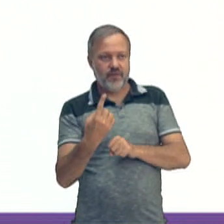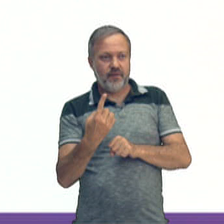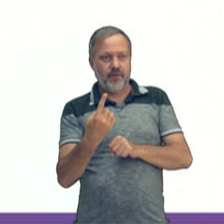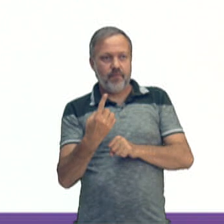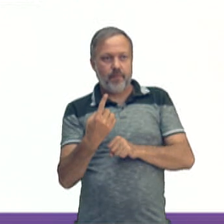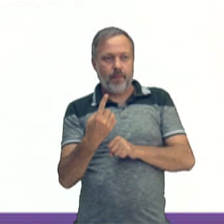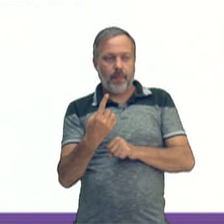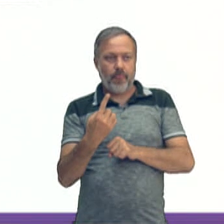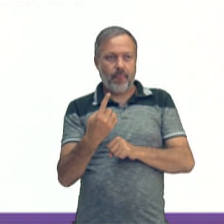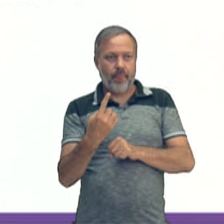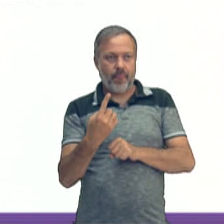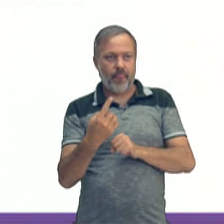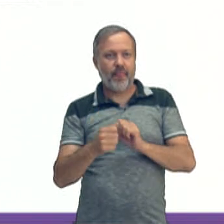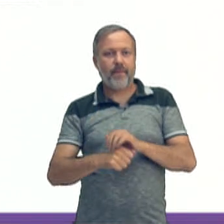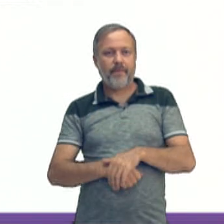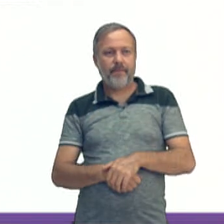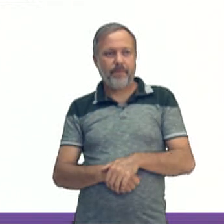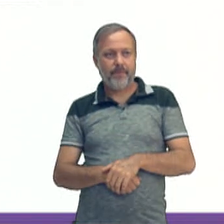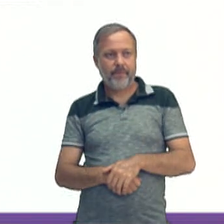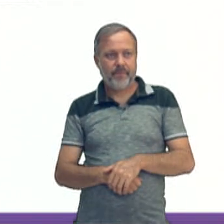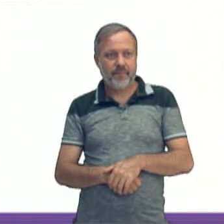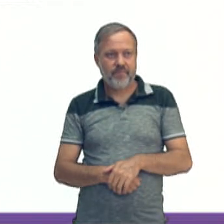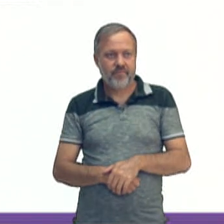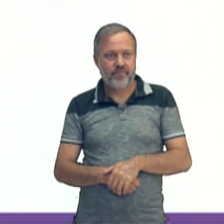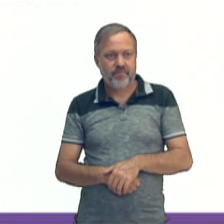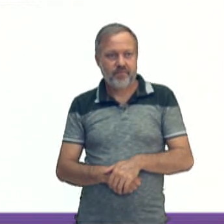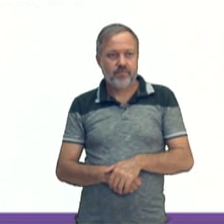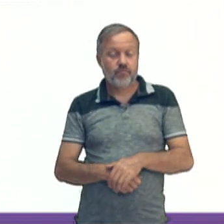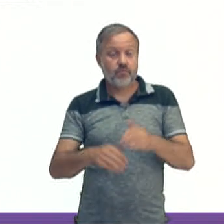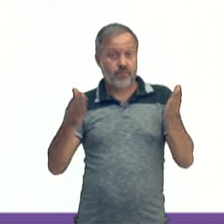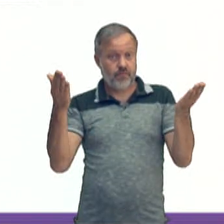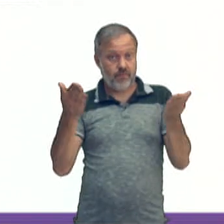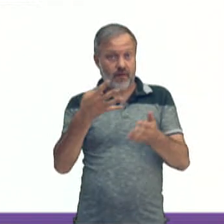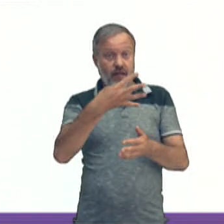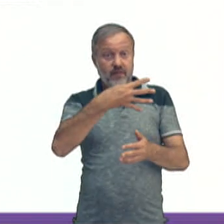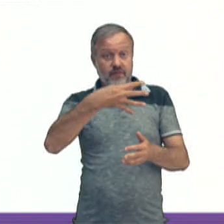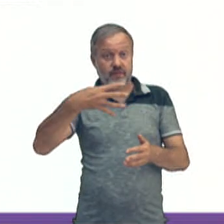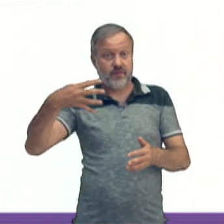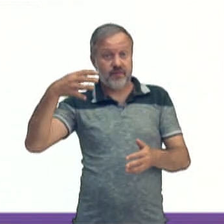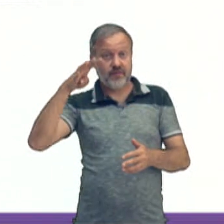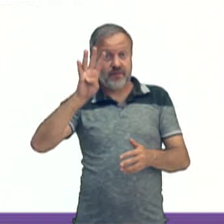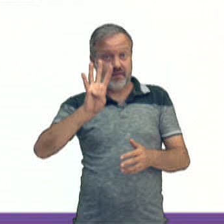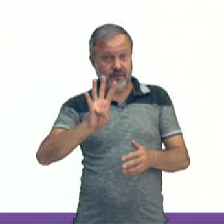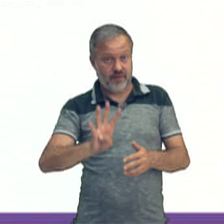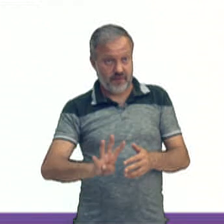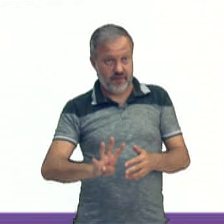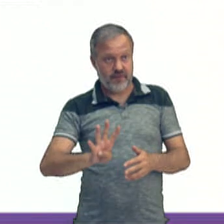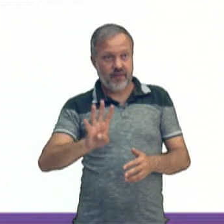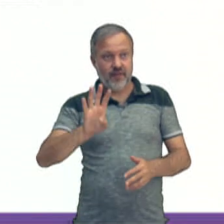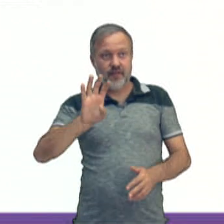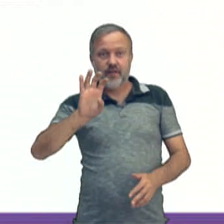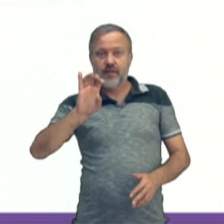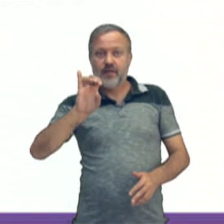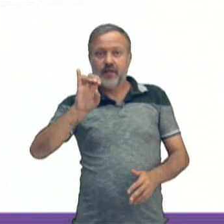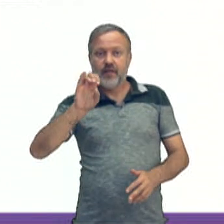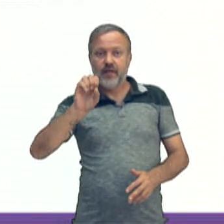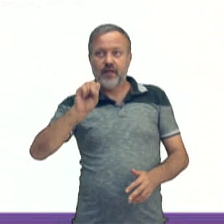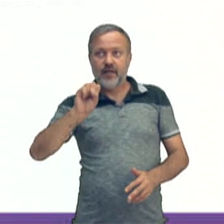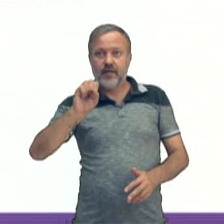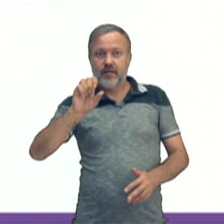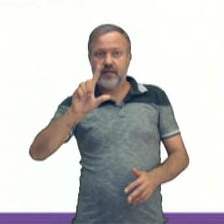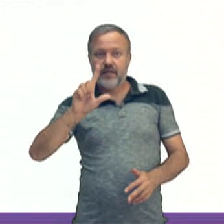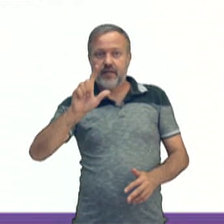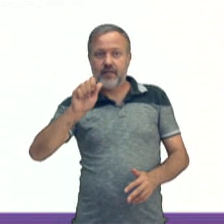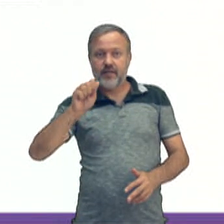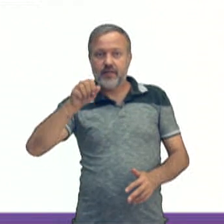energia incorporada. Vamos agora para o calendário islâmico, ou muçulmano. Temos uma imagem aqui para ilustrar.